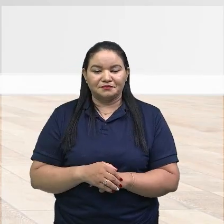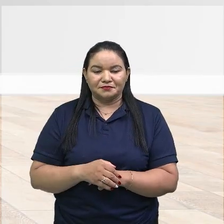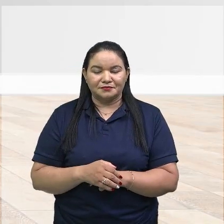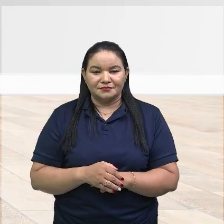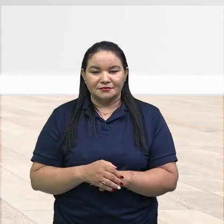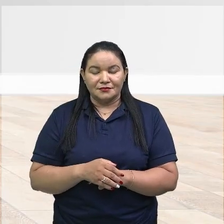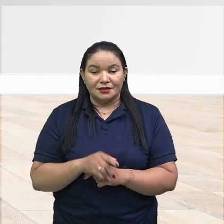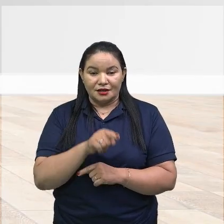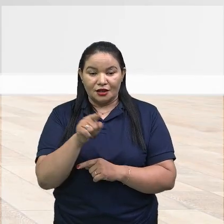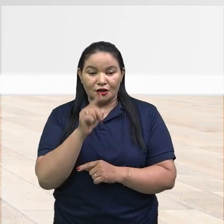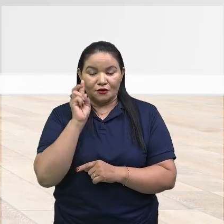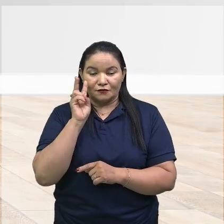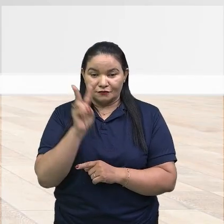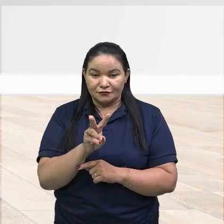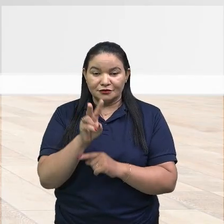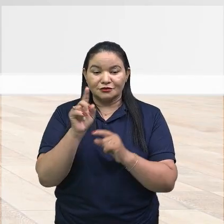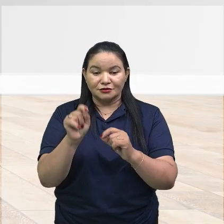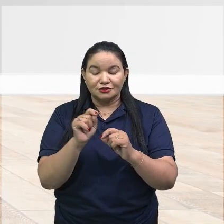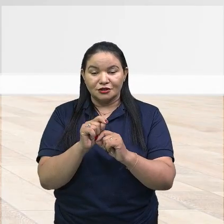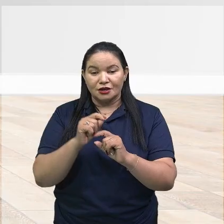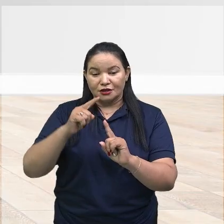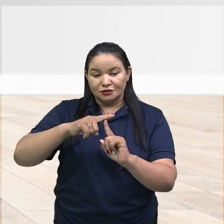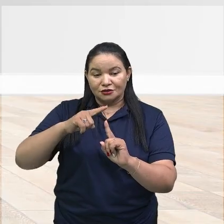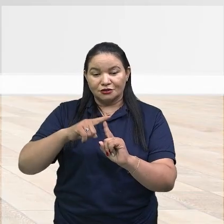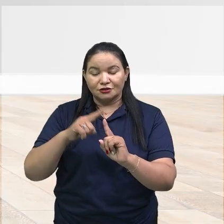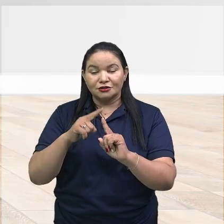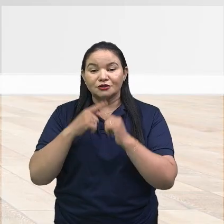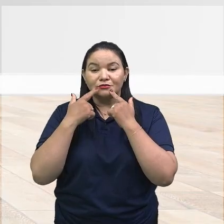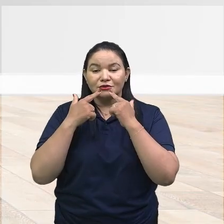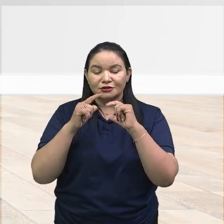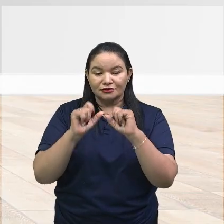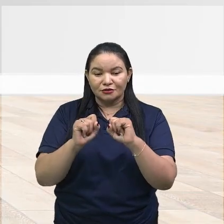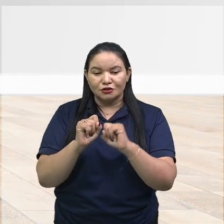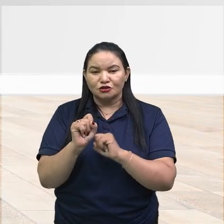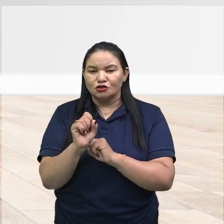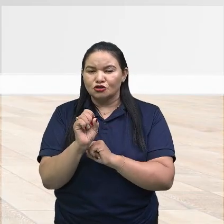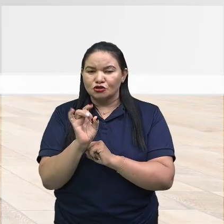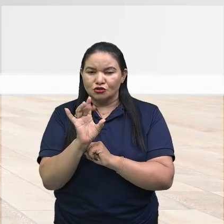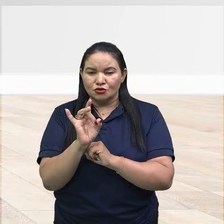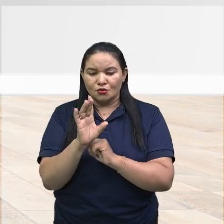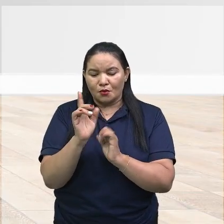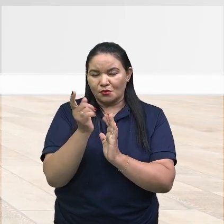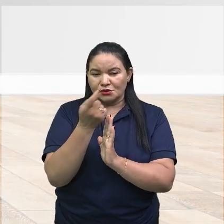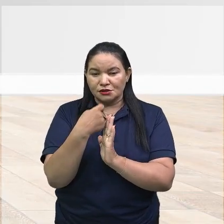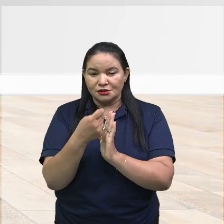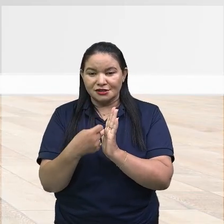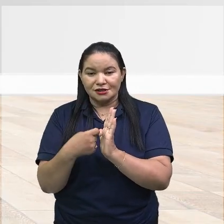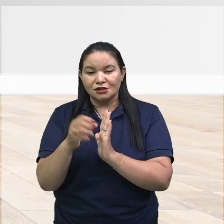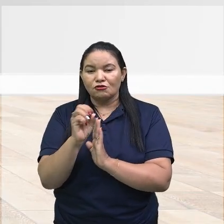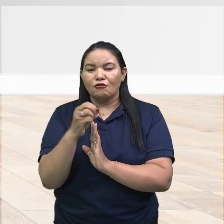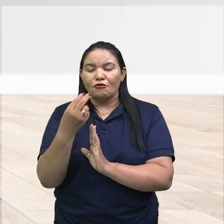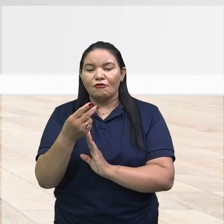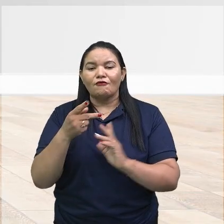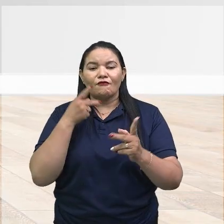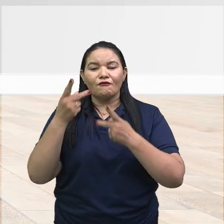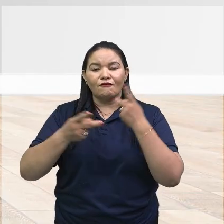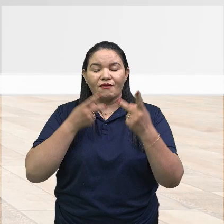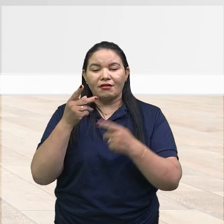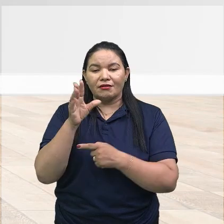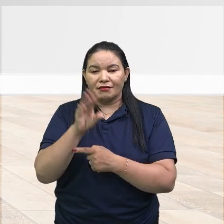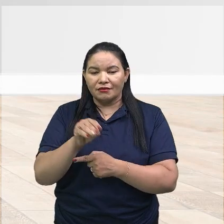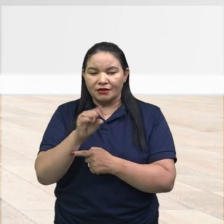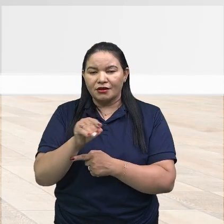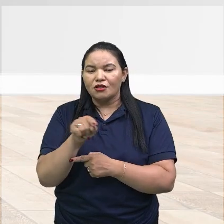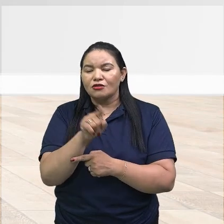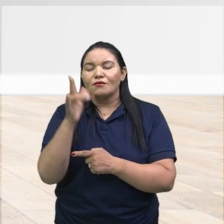Podemos considerar como forma de linguagem somente a palavra escrita ou falada? O que é que vocês